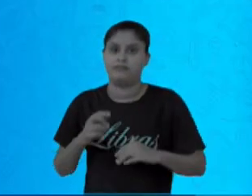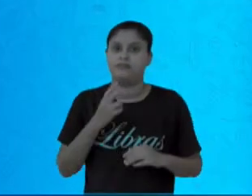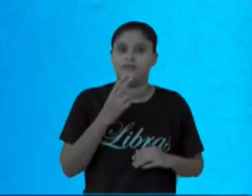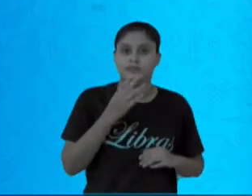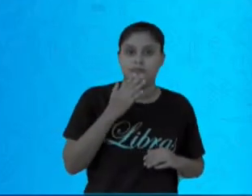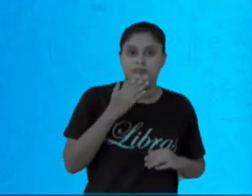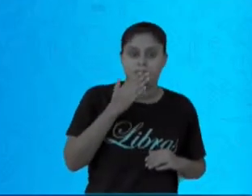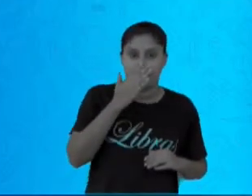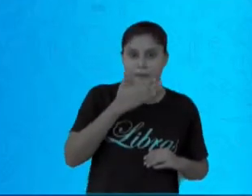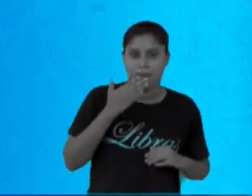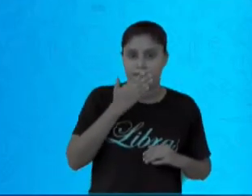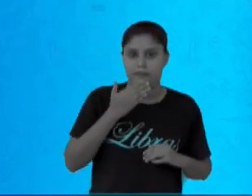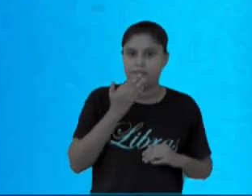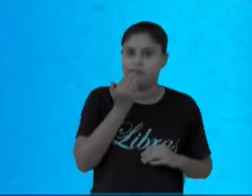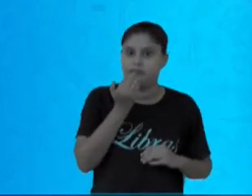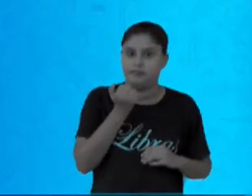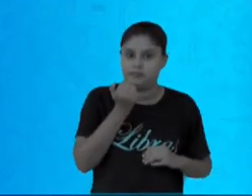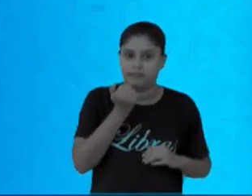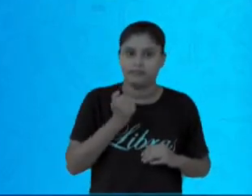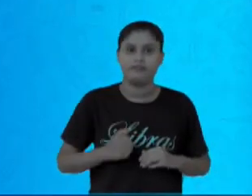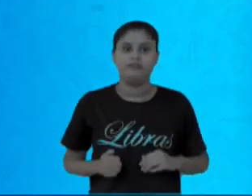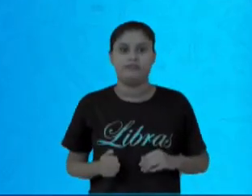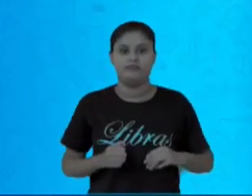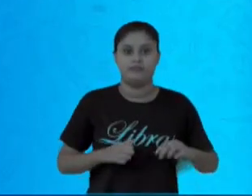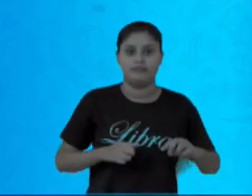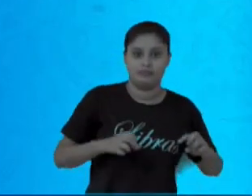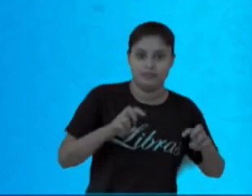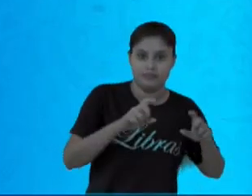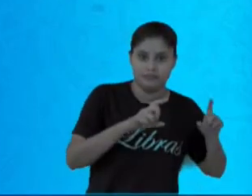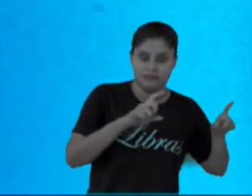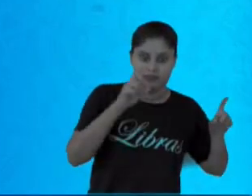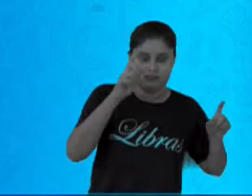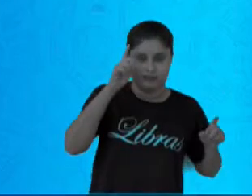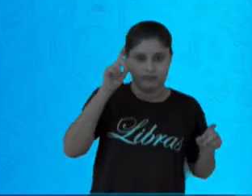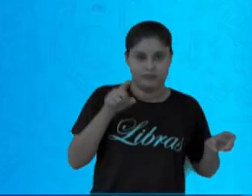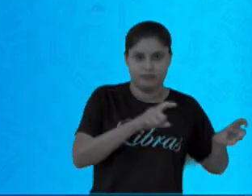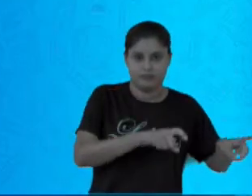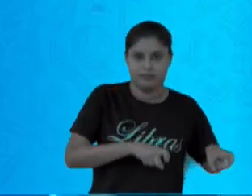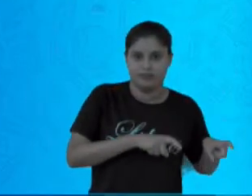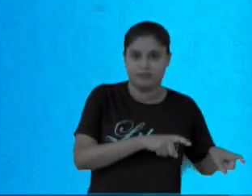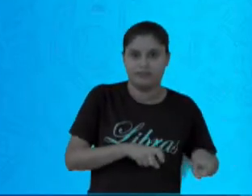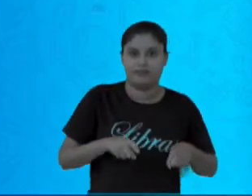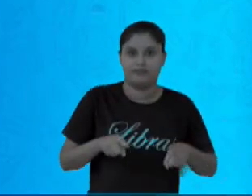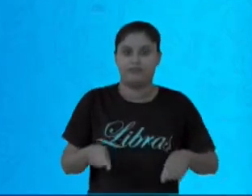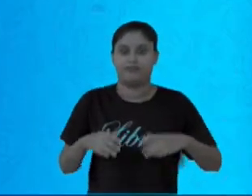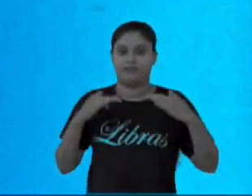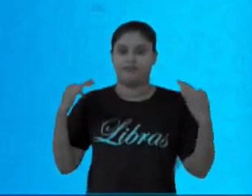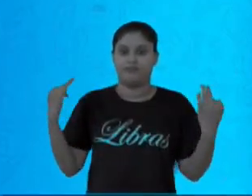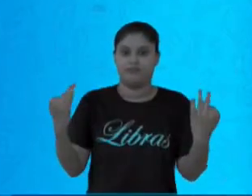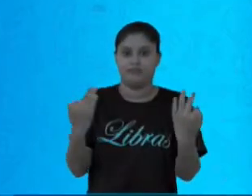pecuária. Somente membro de família trabalha ali. Por isso chamamos de cultivo familiar.